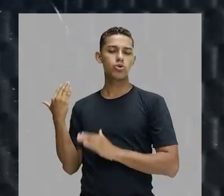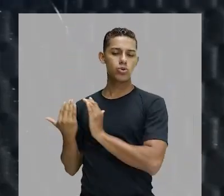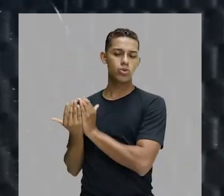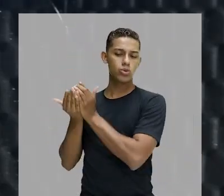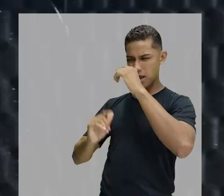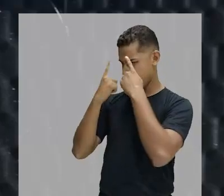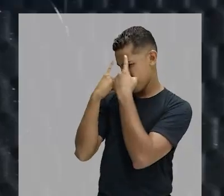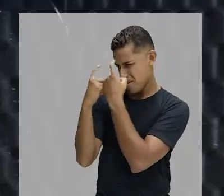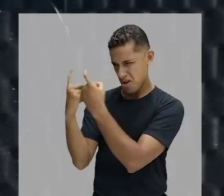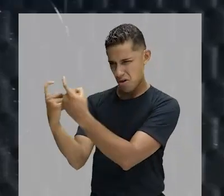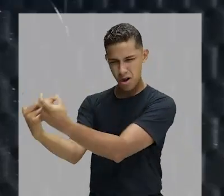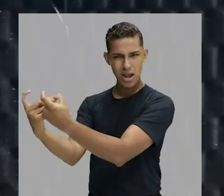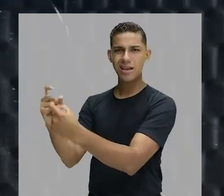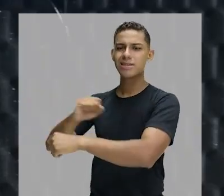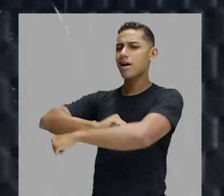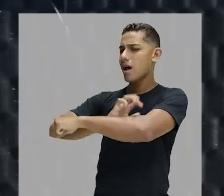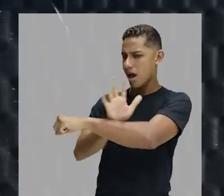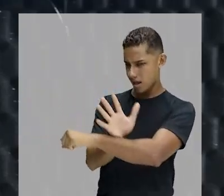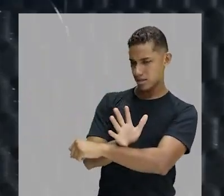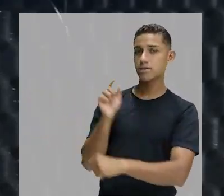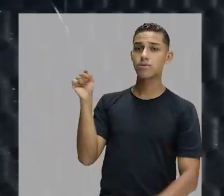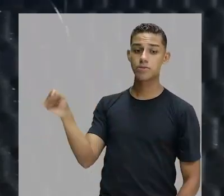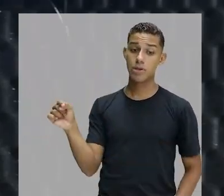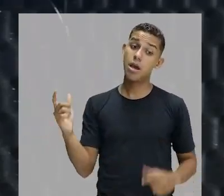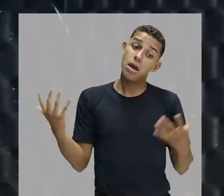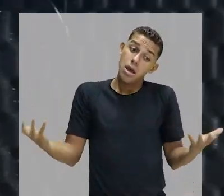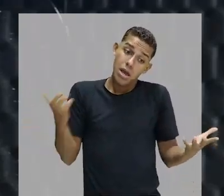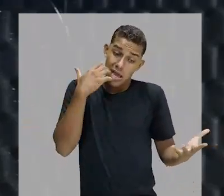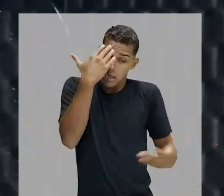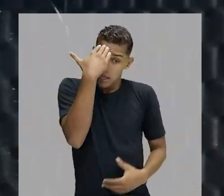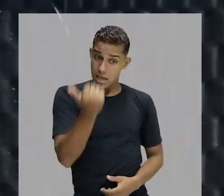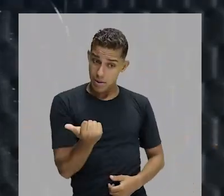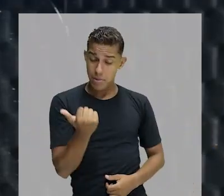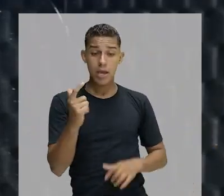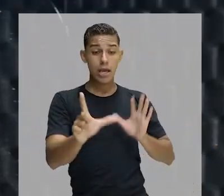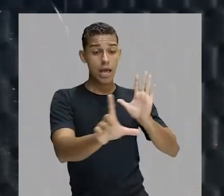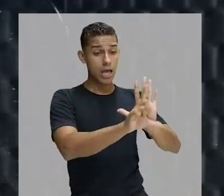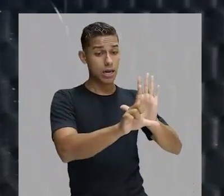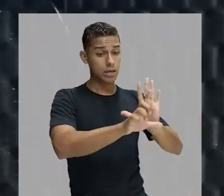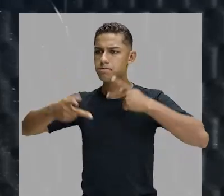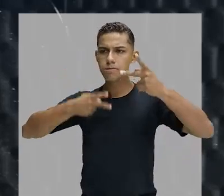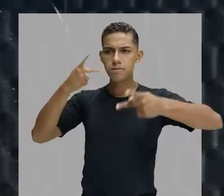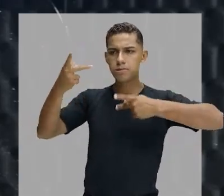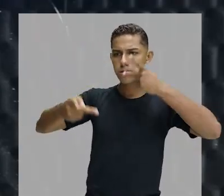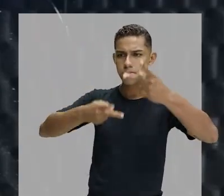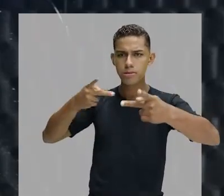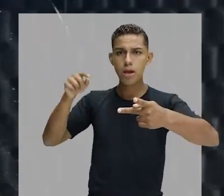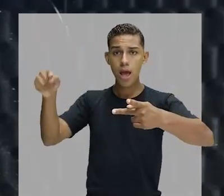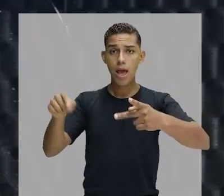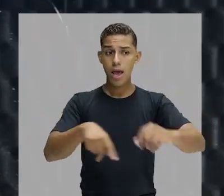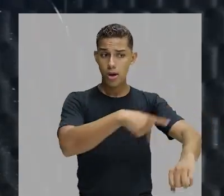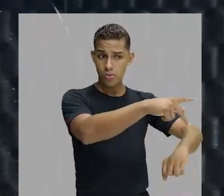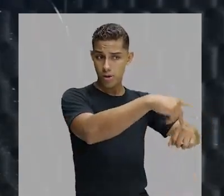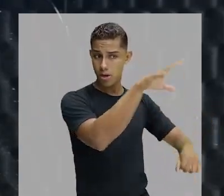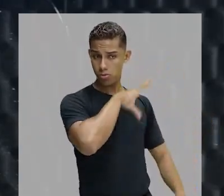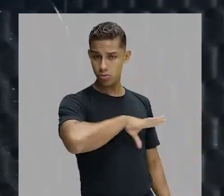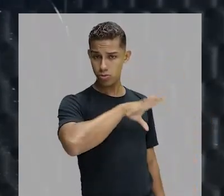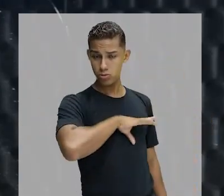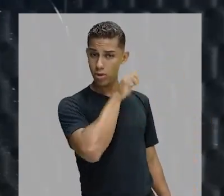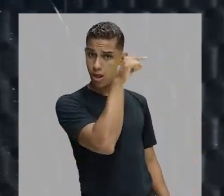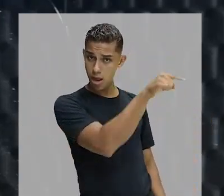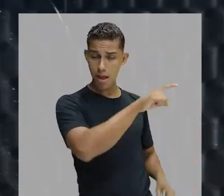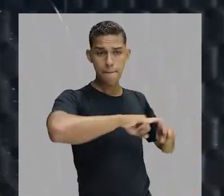relação íntima. Nós temos uma relação muito íntima entre essa cultura e outras culturas, não só